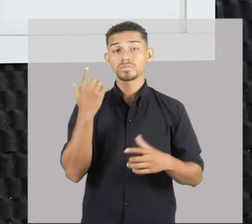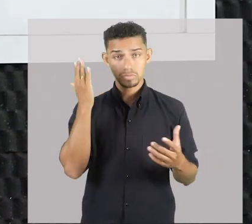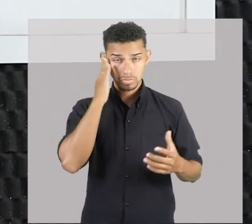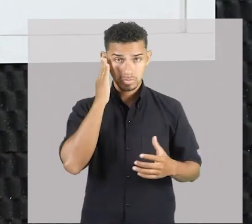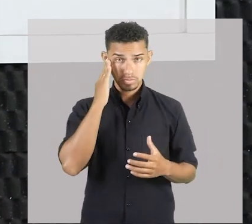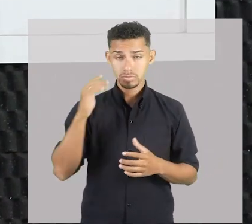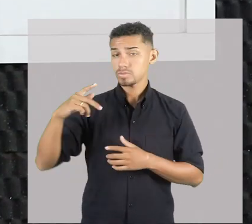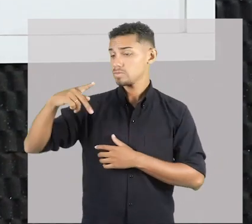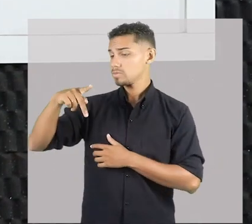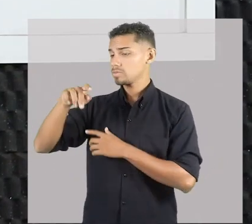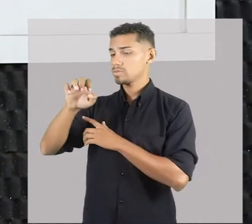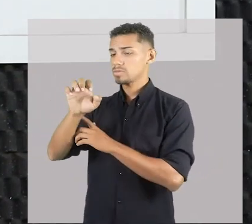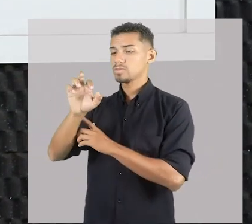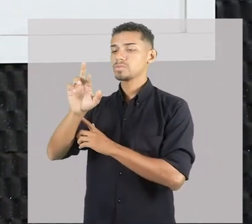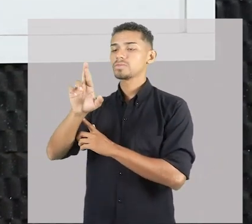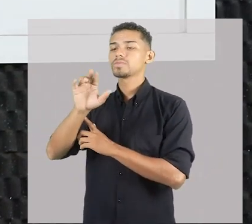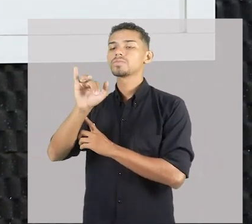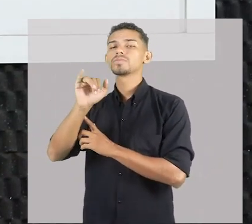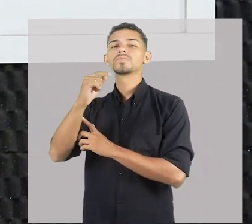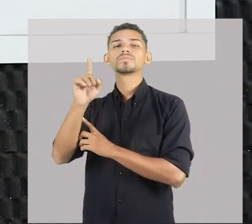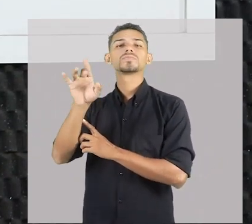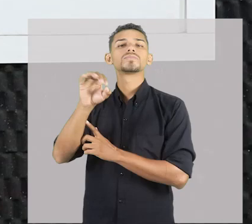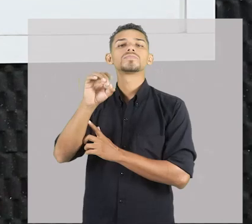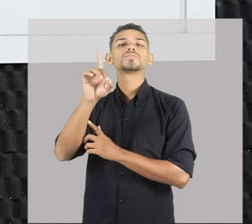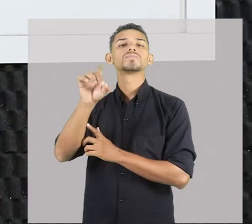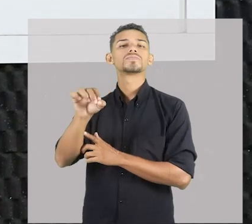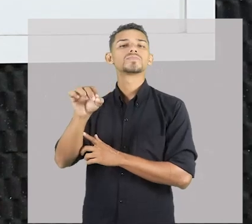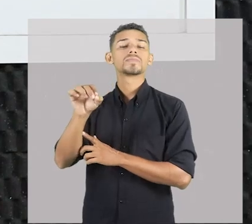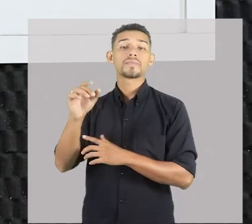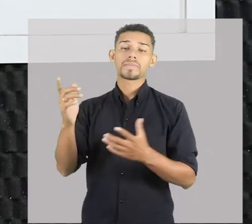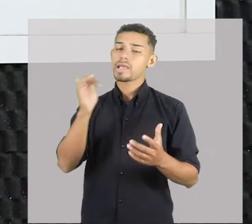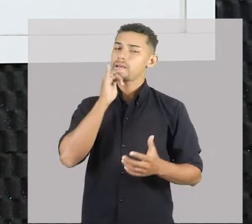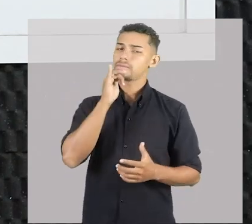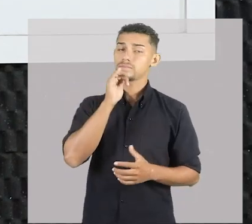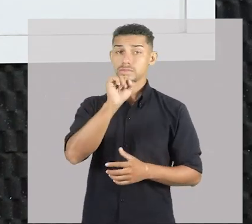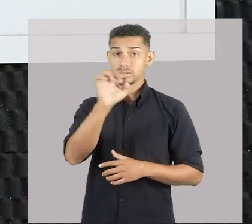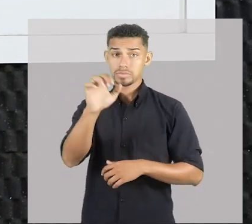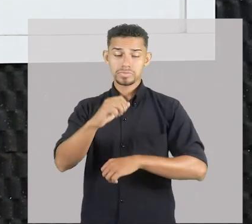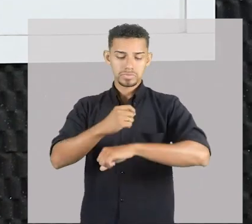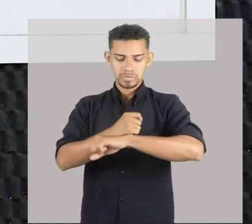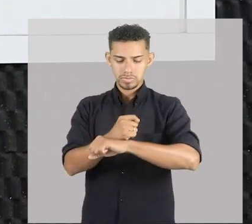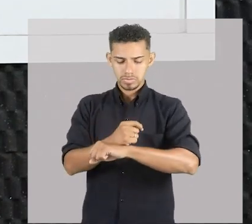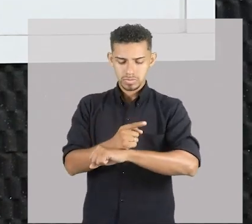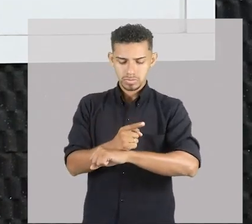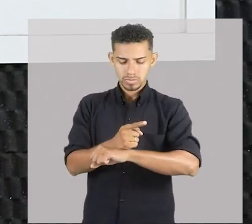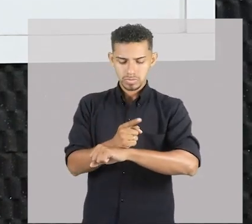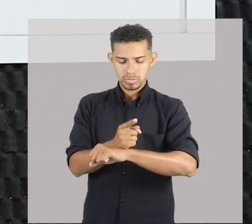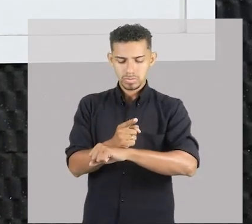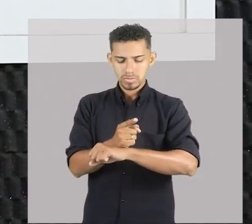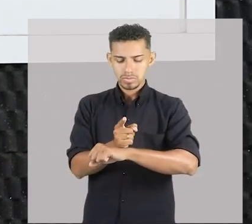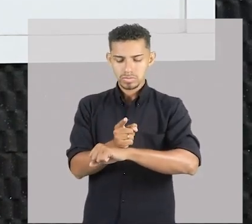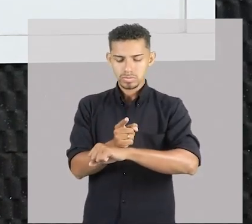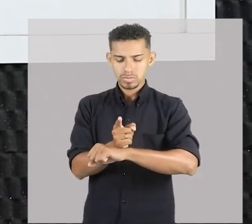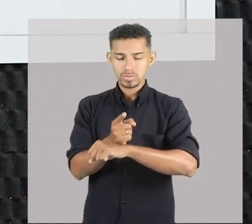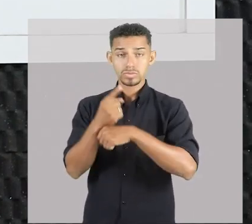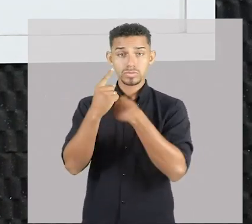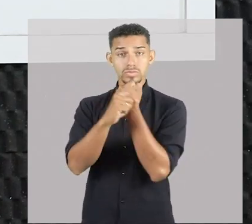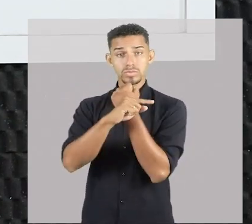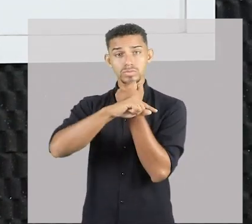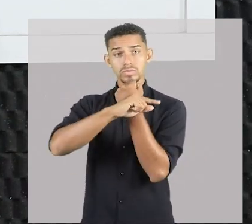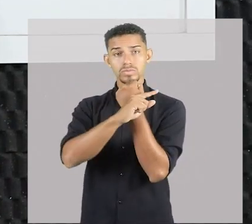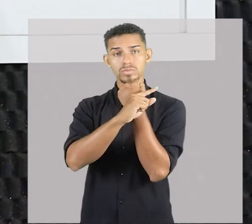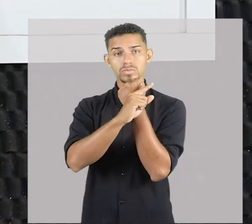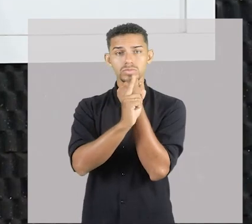volta, certo? Vamos ver se vocês entenderam. Se a gente tem um relógio com os ponteiros,